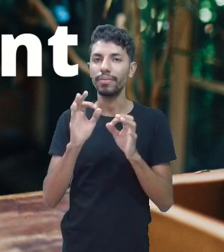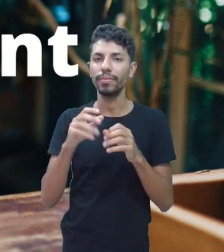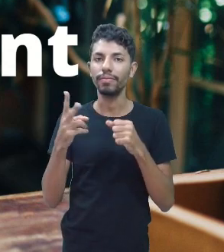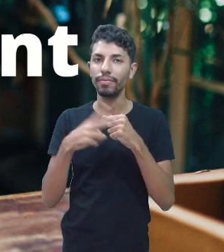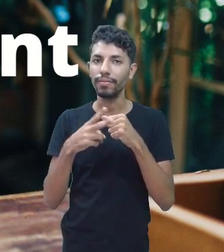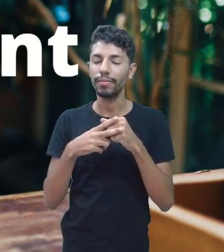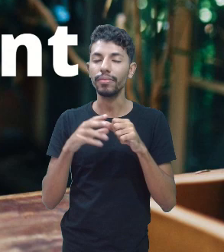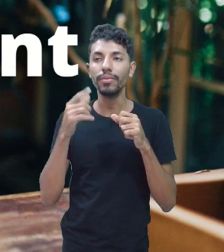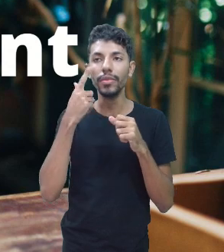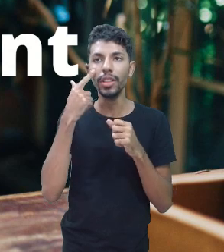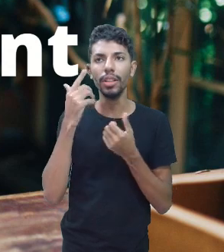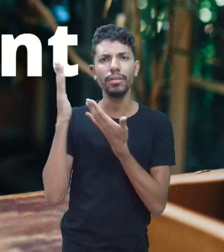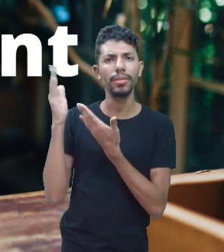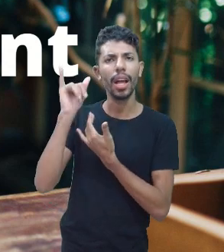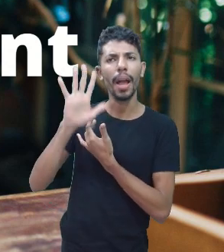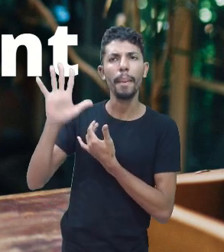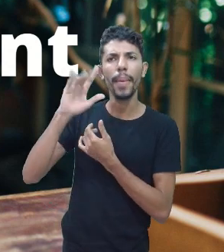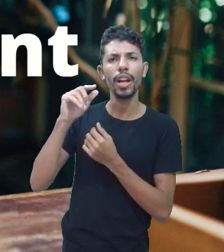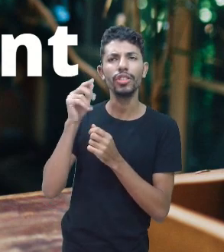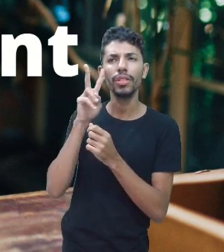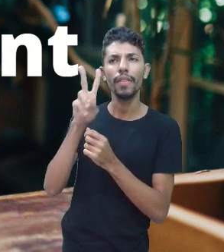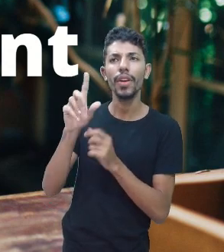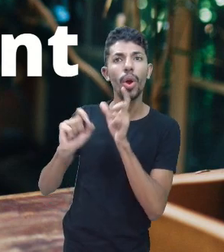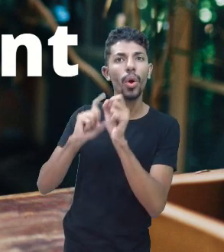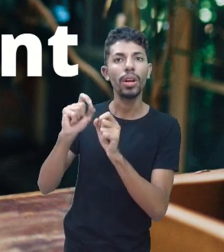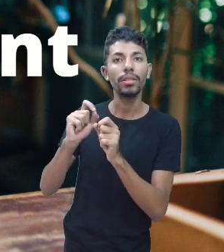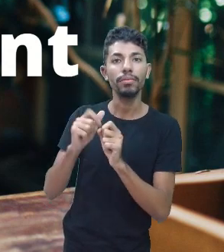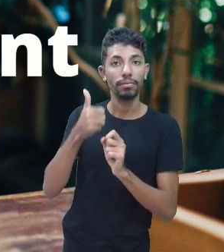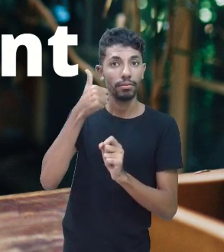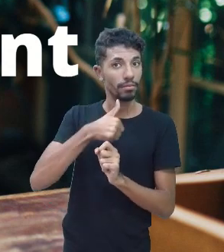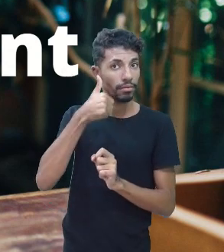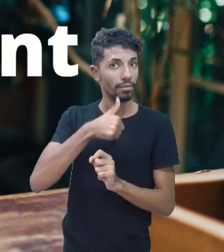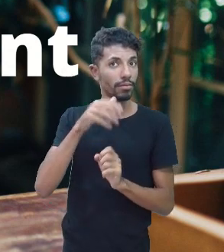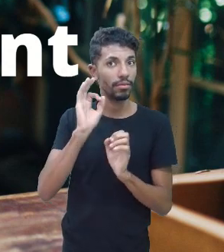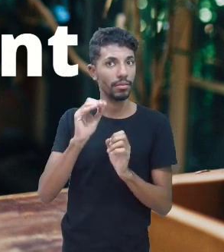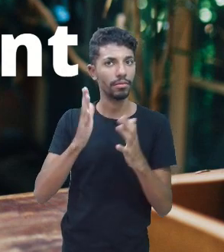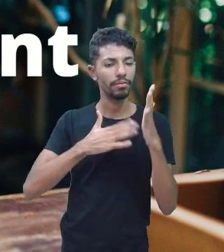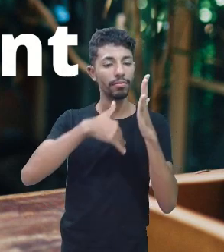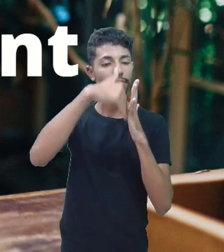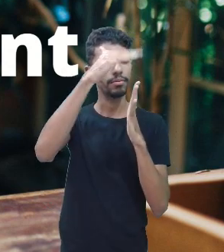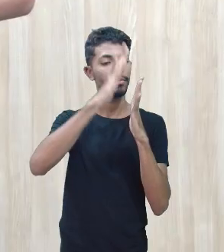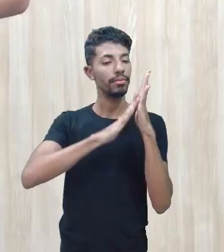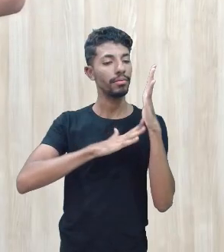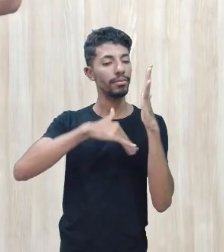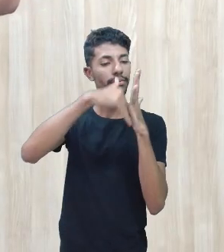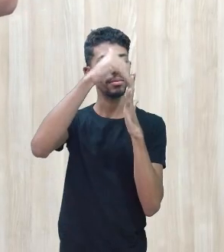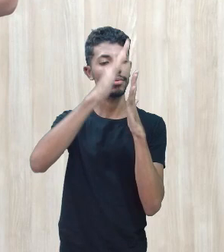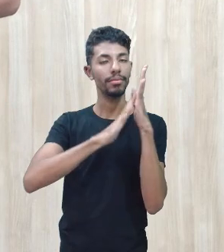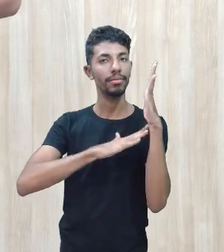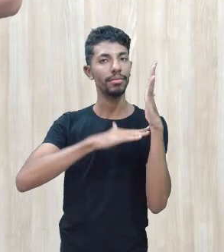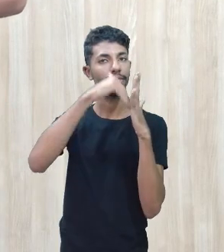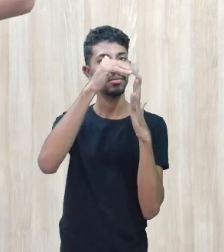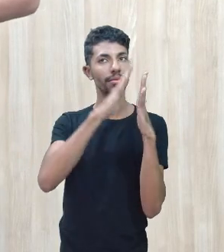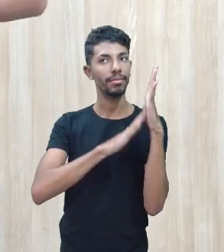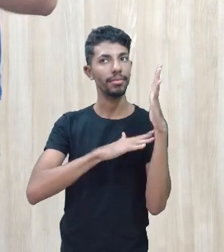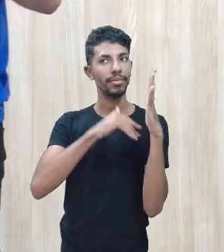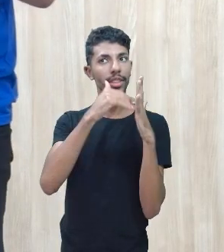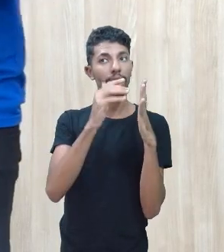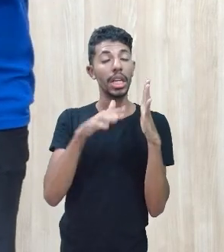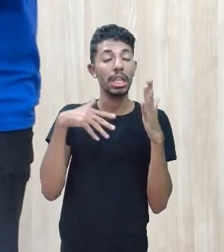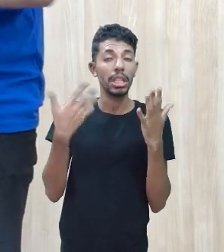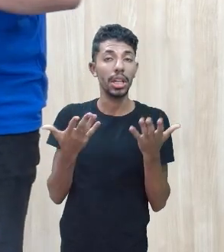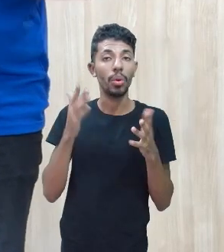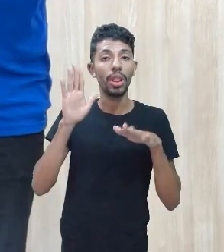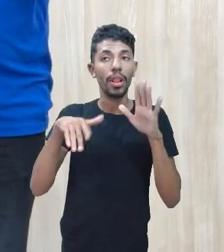foto, nessa imagem? A gente encontra uma menina pintando, né? Então, embora que eu não soubesse o que é